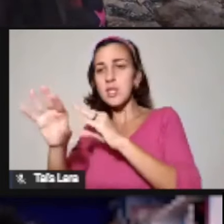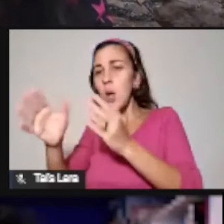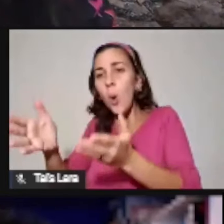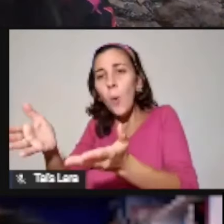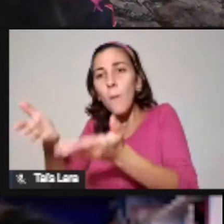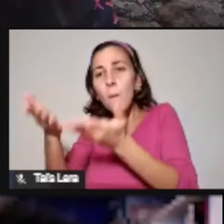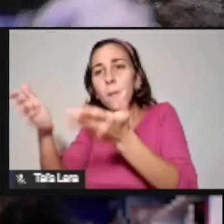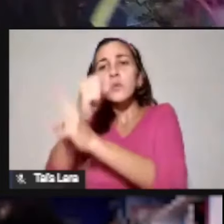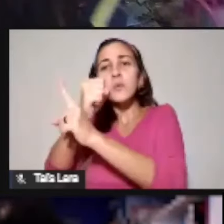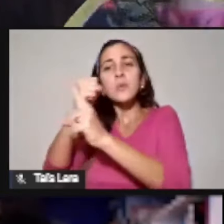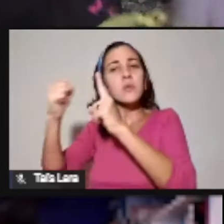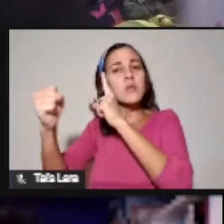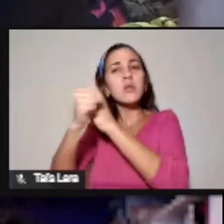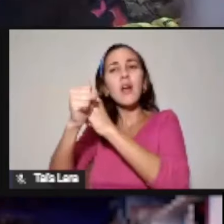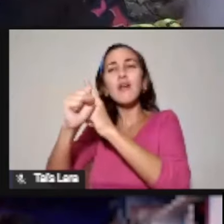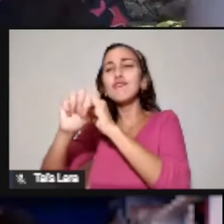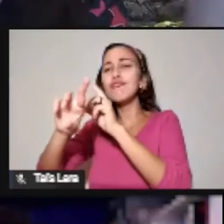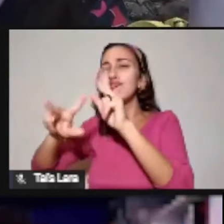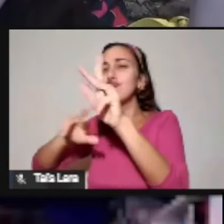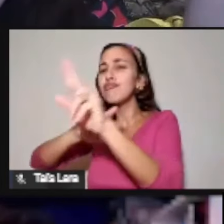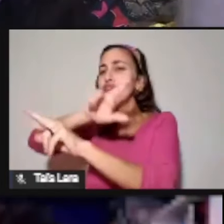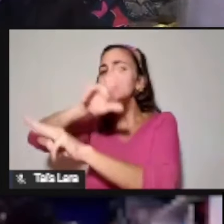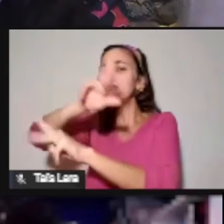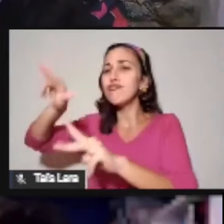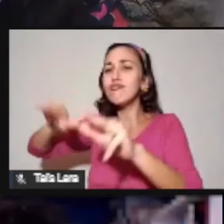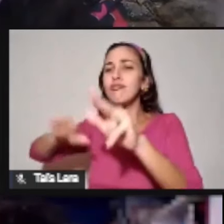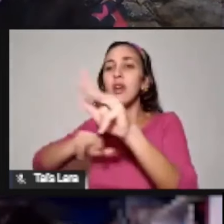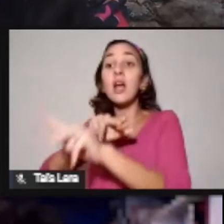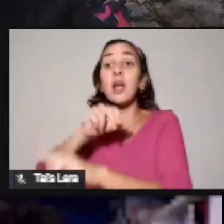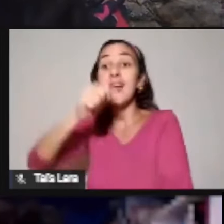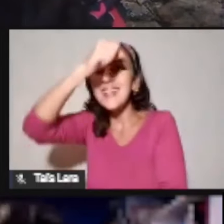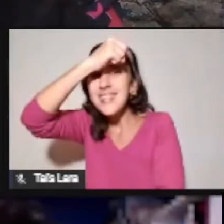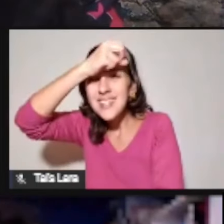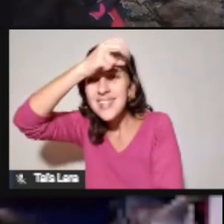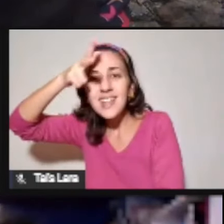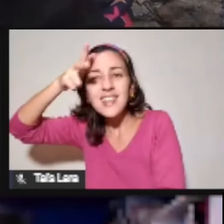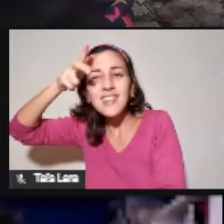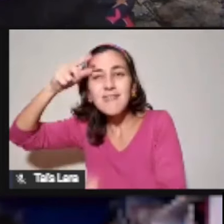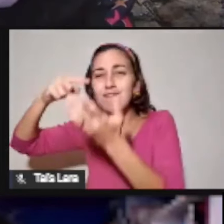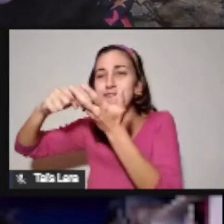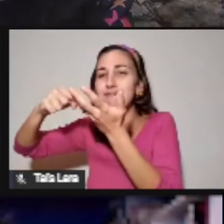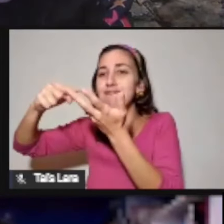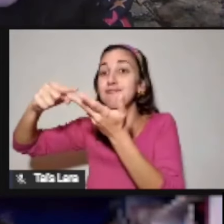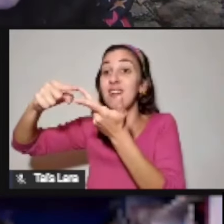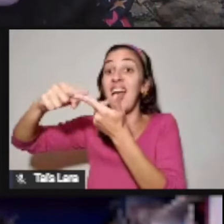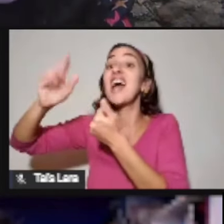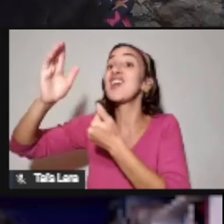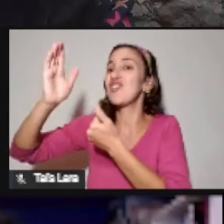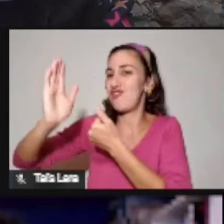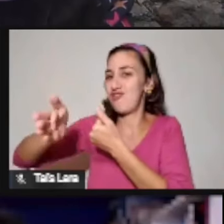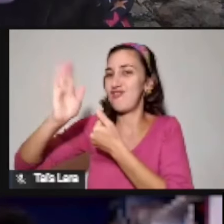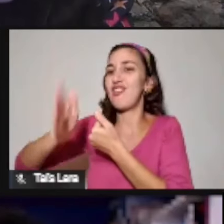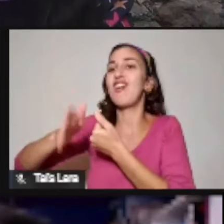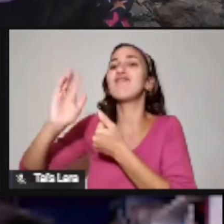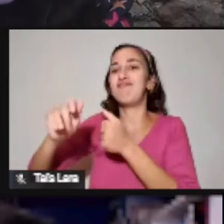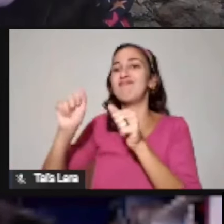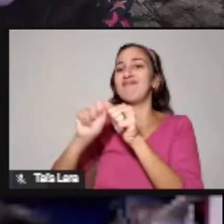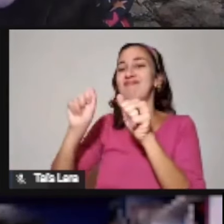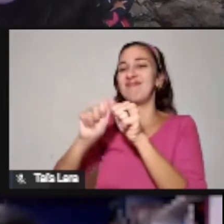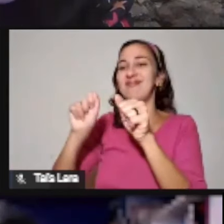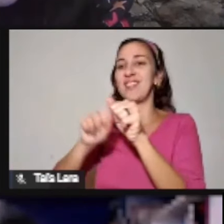estão fazendo. Gente, isso aqui, ó, aqui tá escrito Caqui, tá? Eu tô mostrando a fitinha para vocês e vocês viram